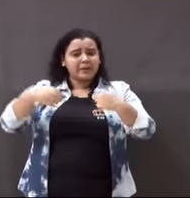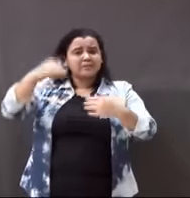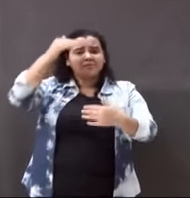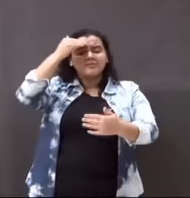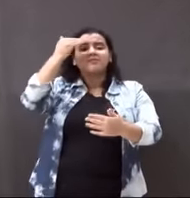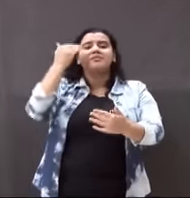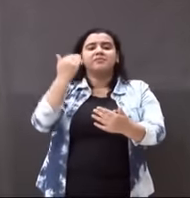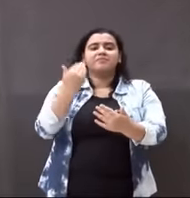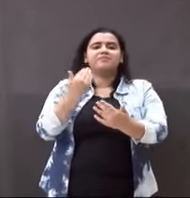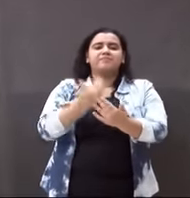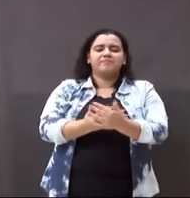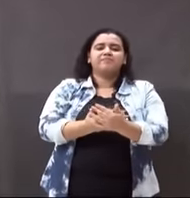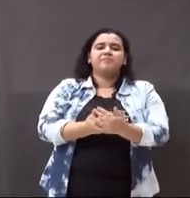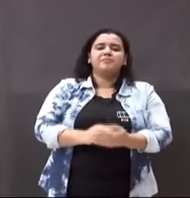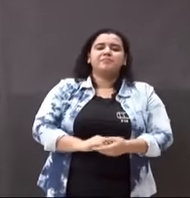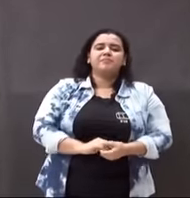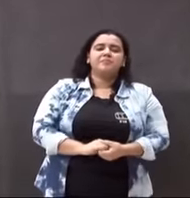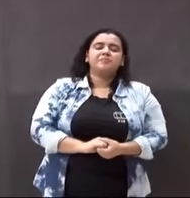Vai chegar